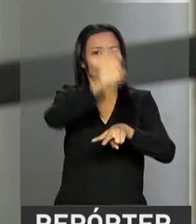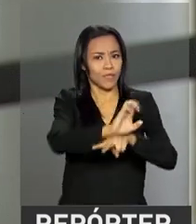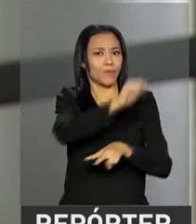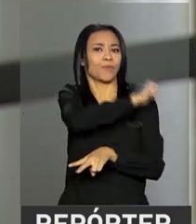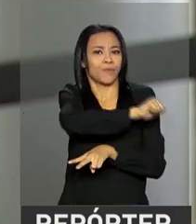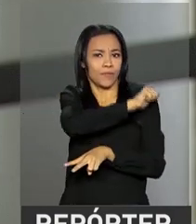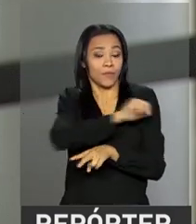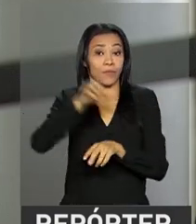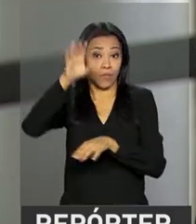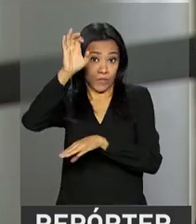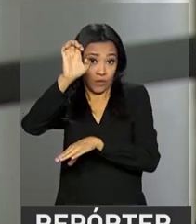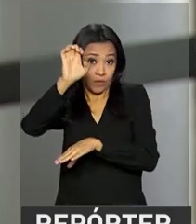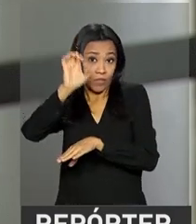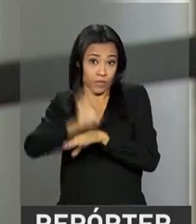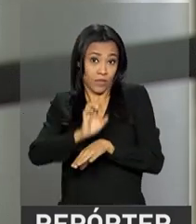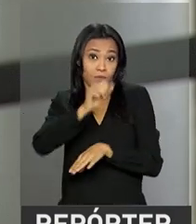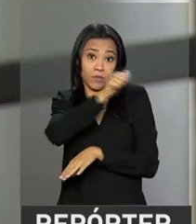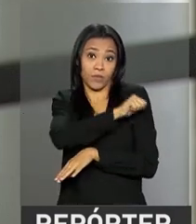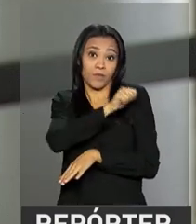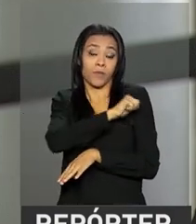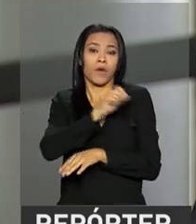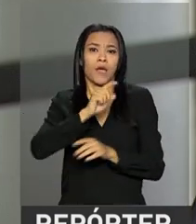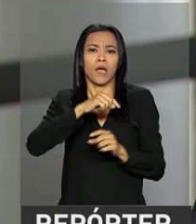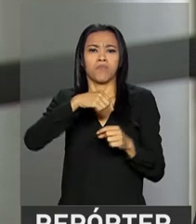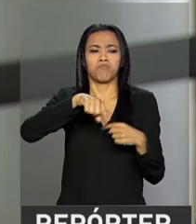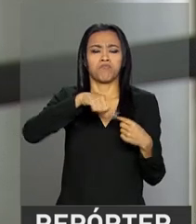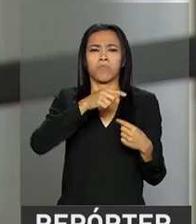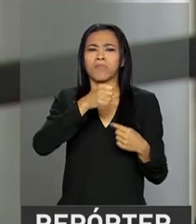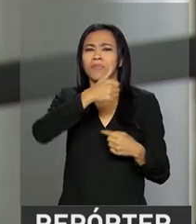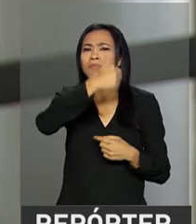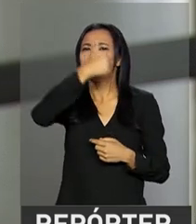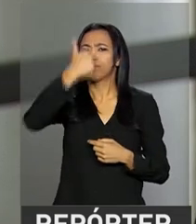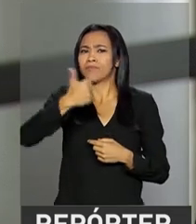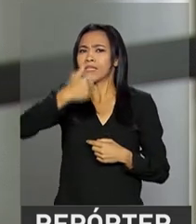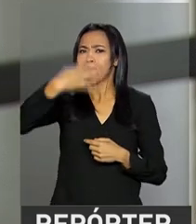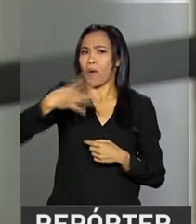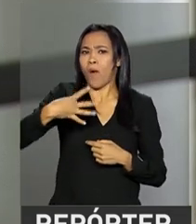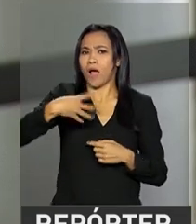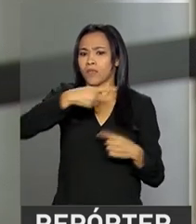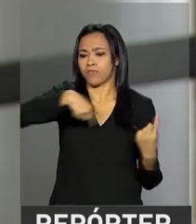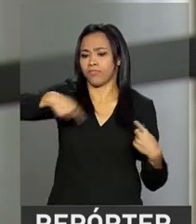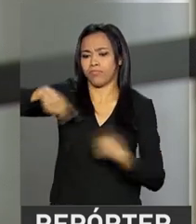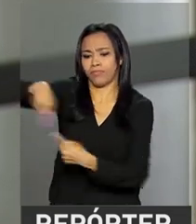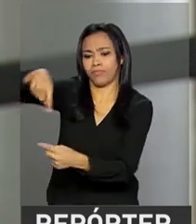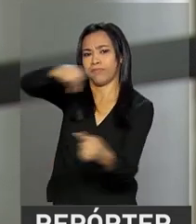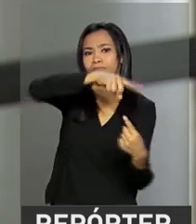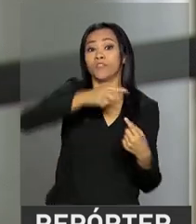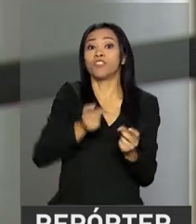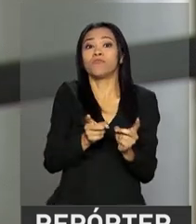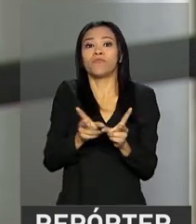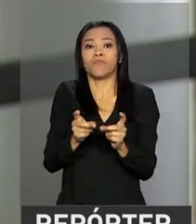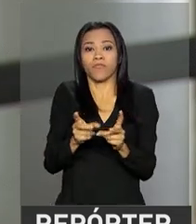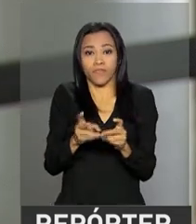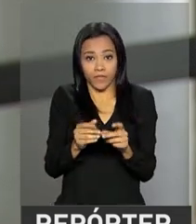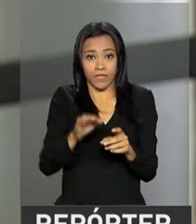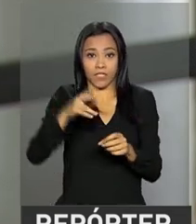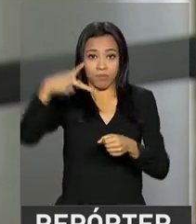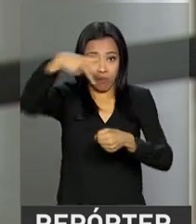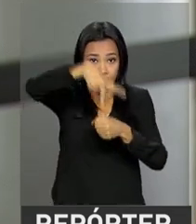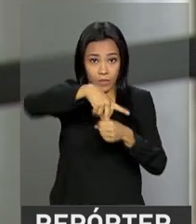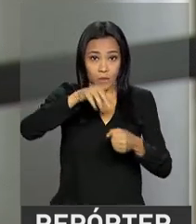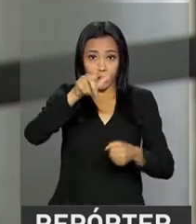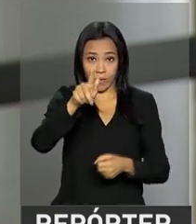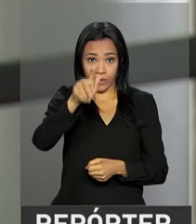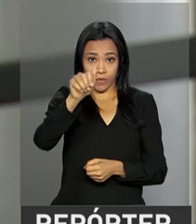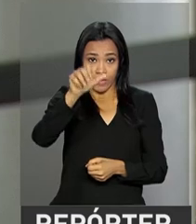vai ocorrer hoje a 14ª rodada de licitações de petróleo e gás estão sendo ofertados